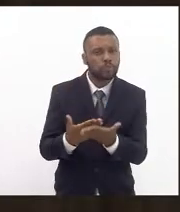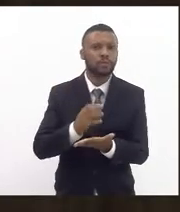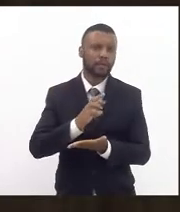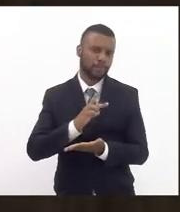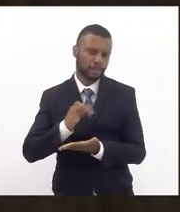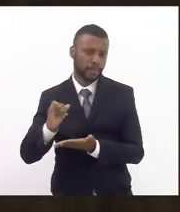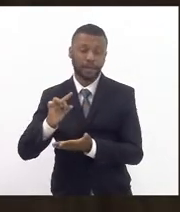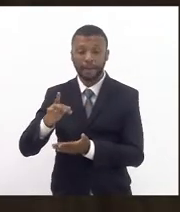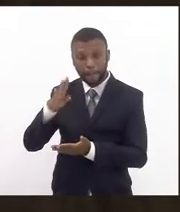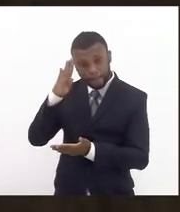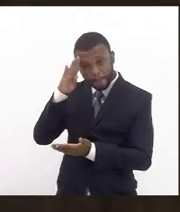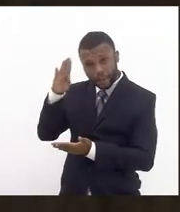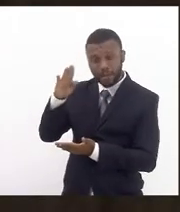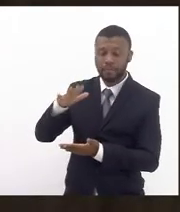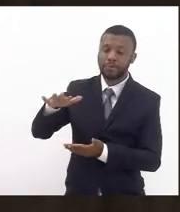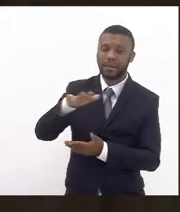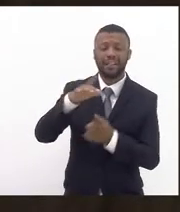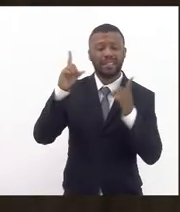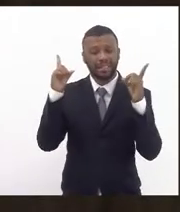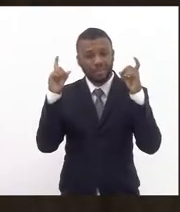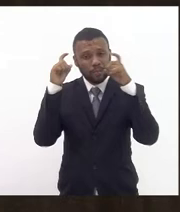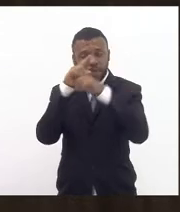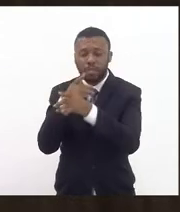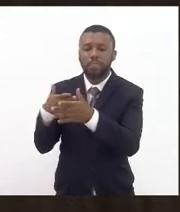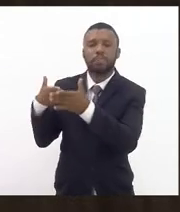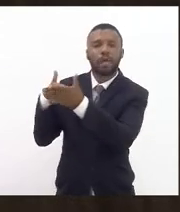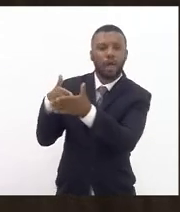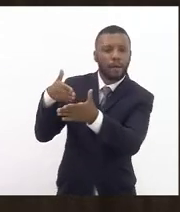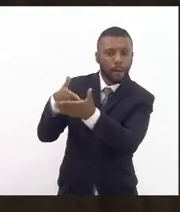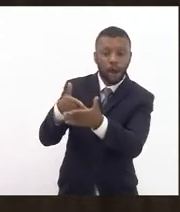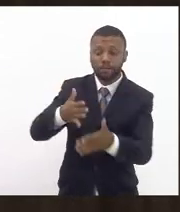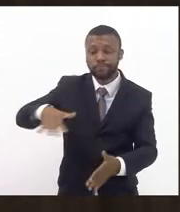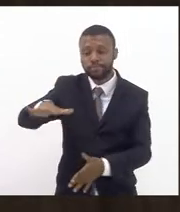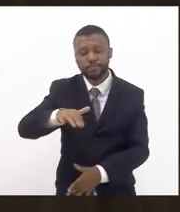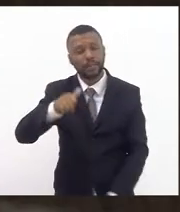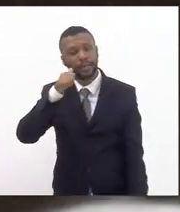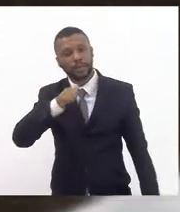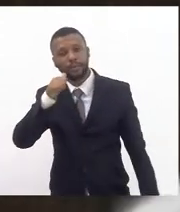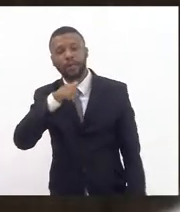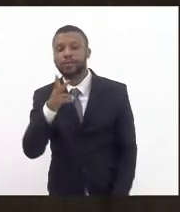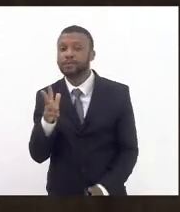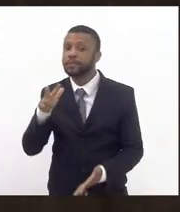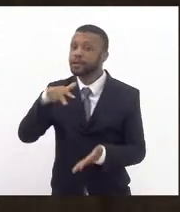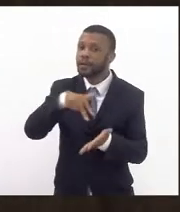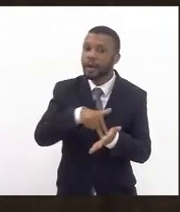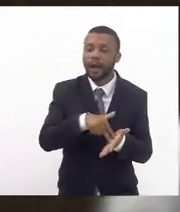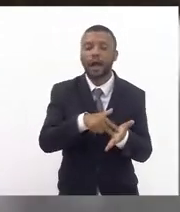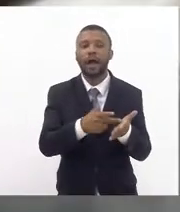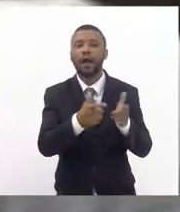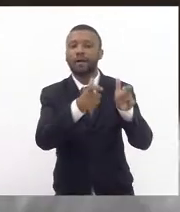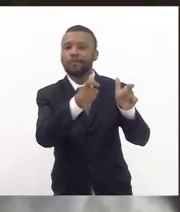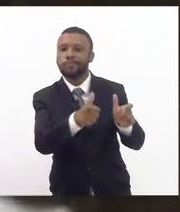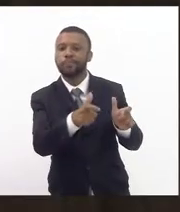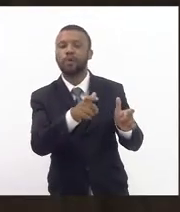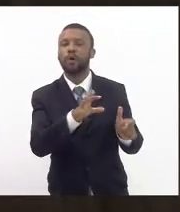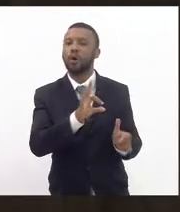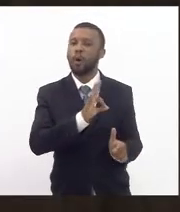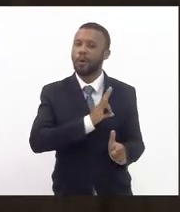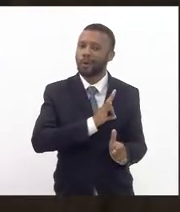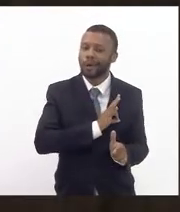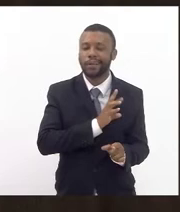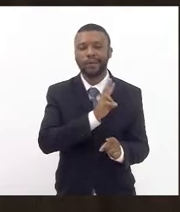e, sobretudo, pela dificuldade dessas mulheres de chegar até os equipamentos de